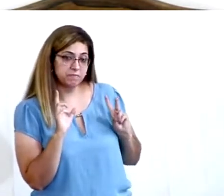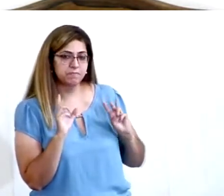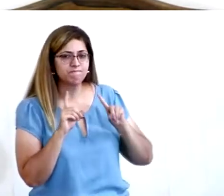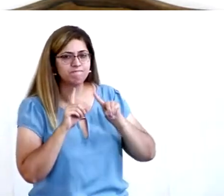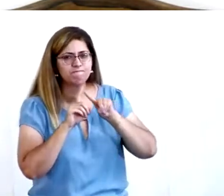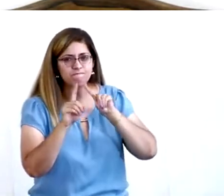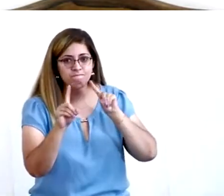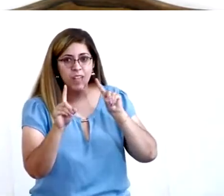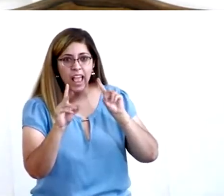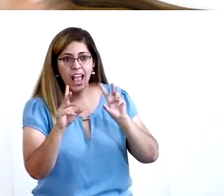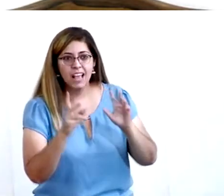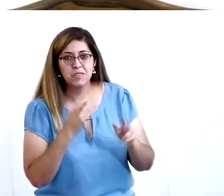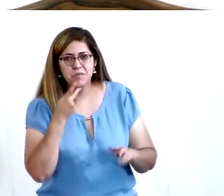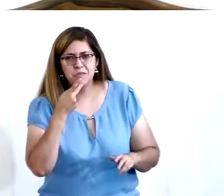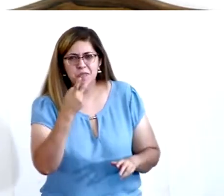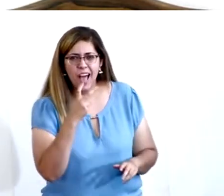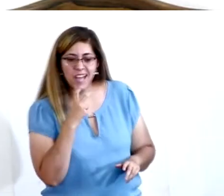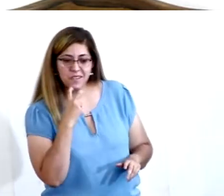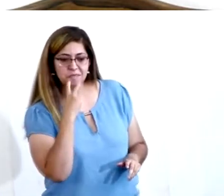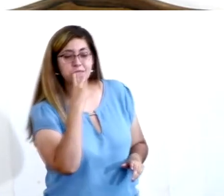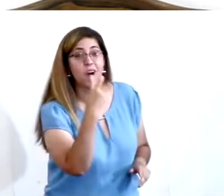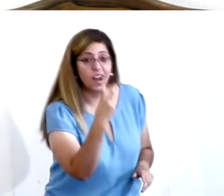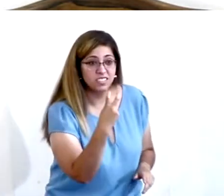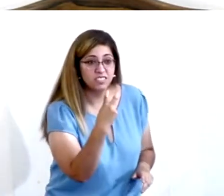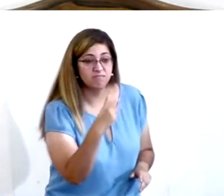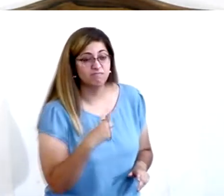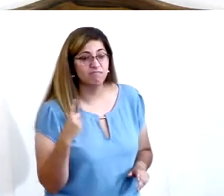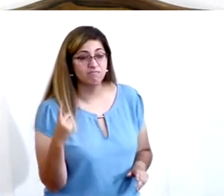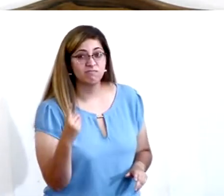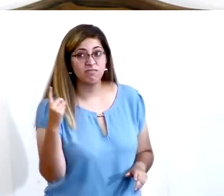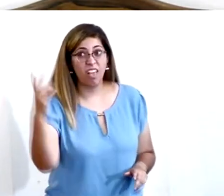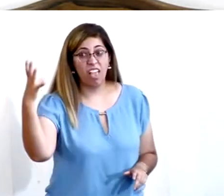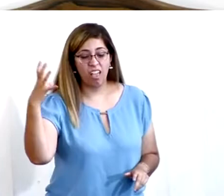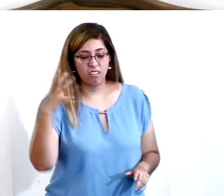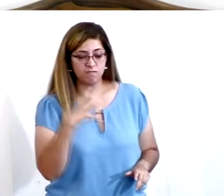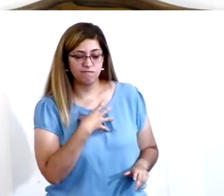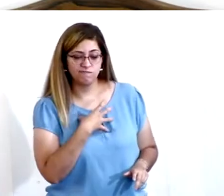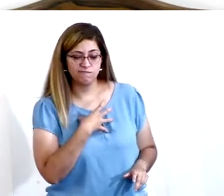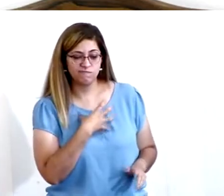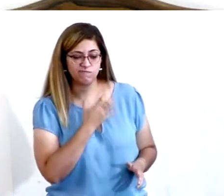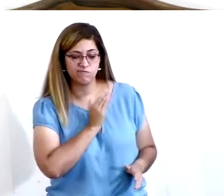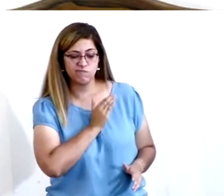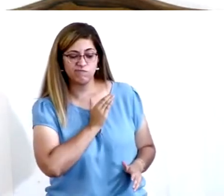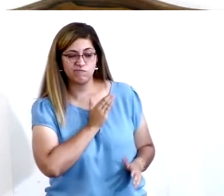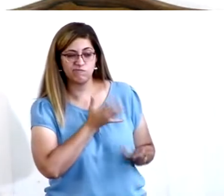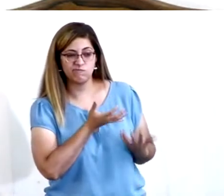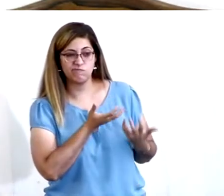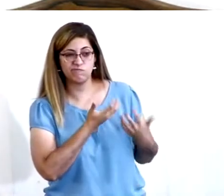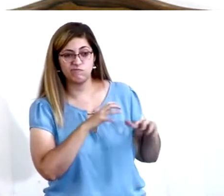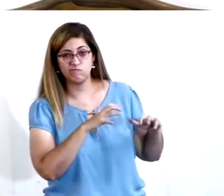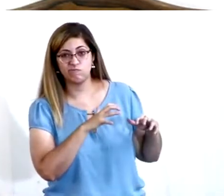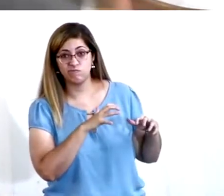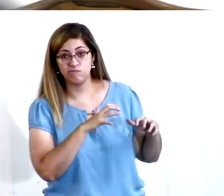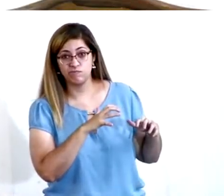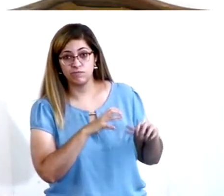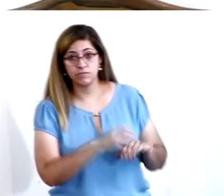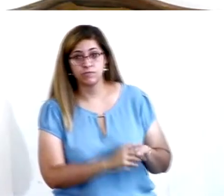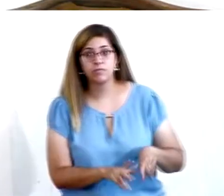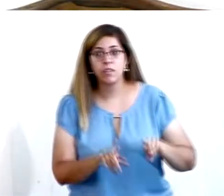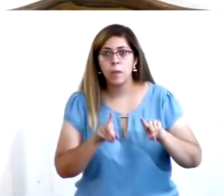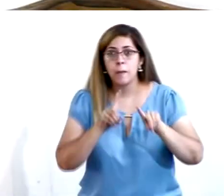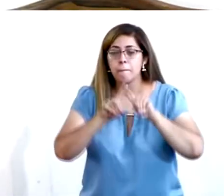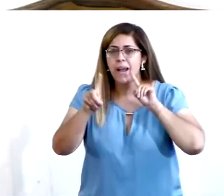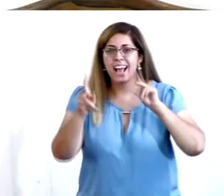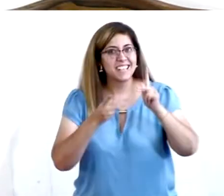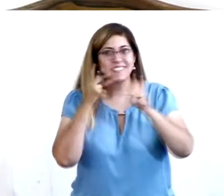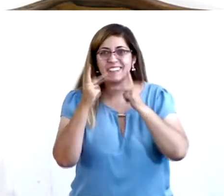falar, Ele é a voz eterna, se a voz eterna não falou ao seu coração. De nada adianta eu falar que Ele é cheio de